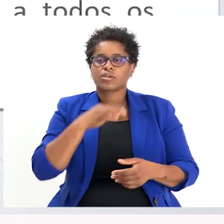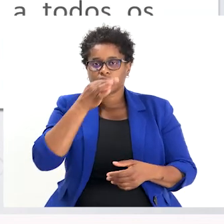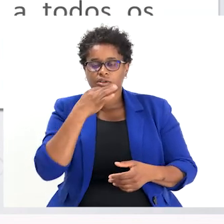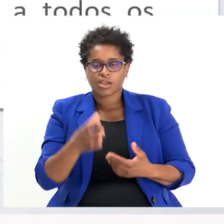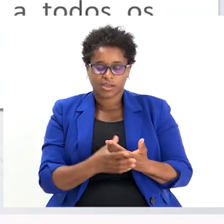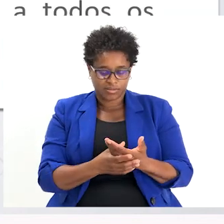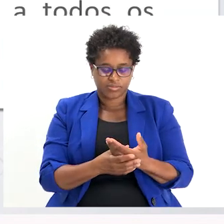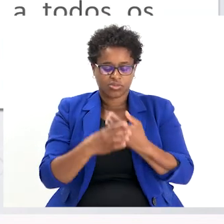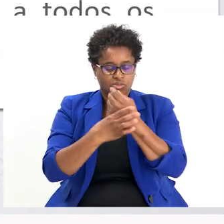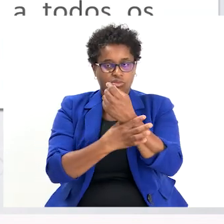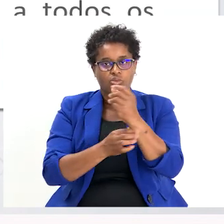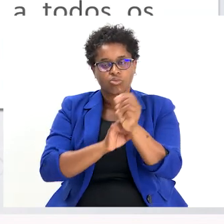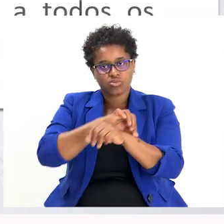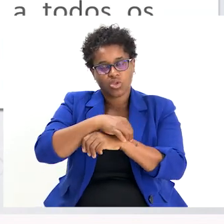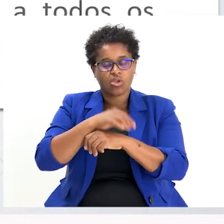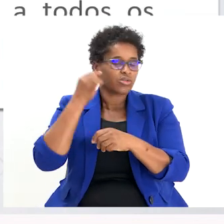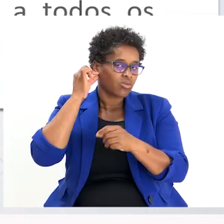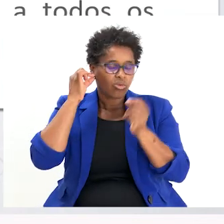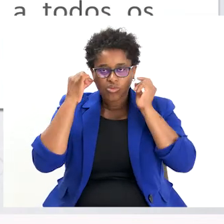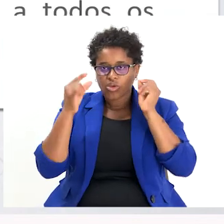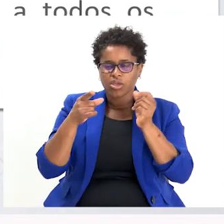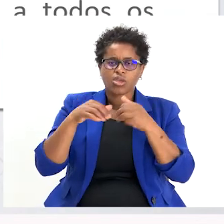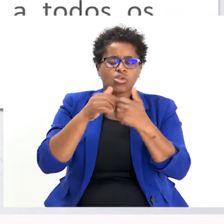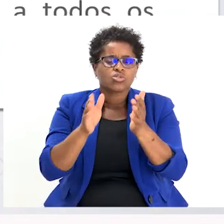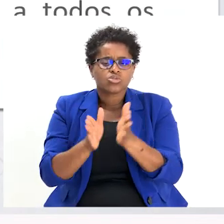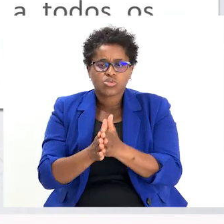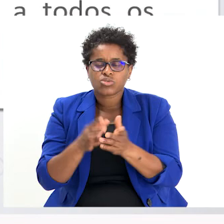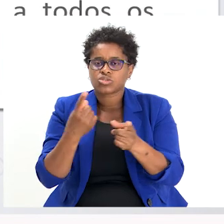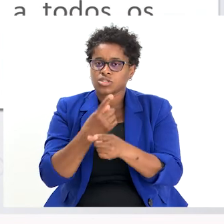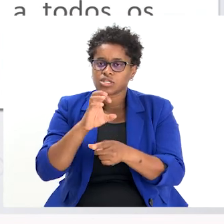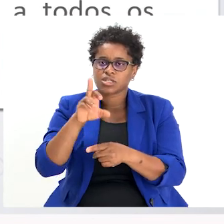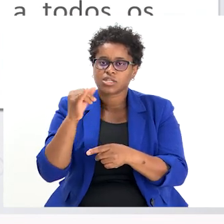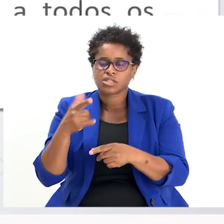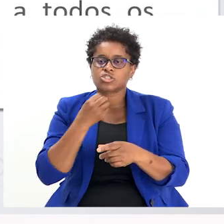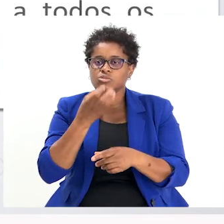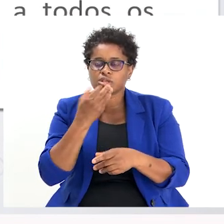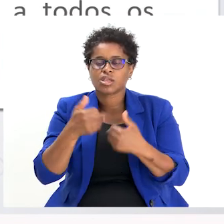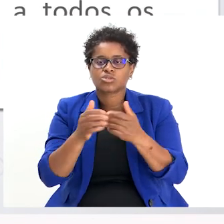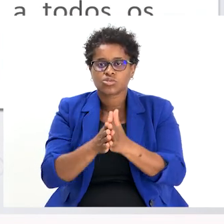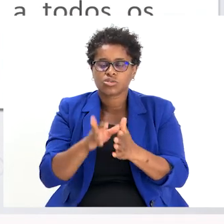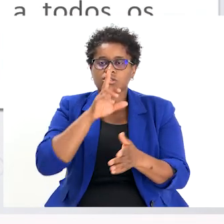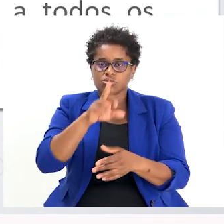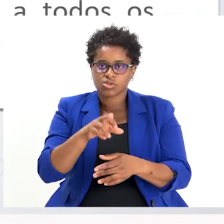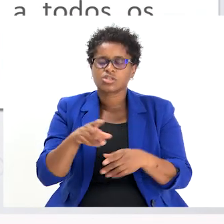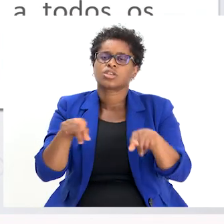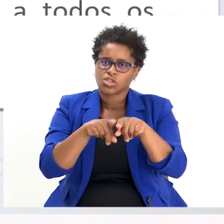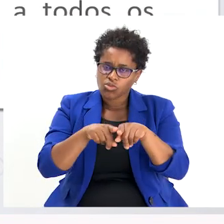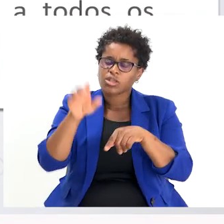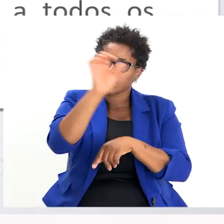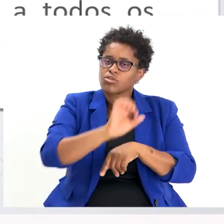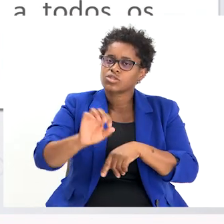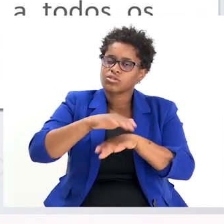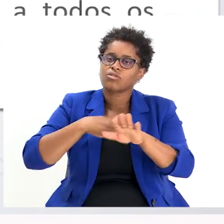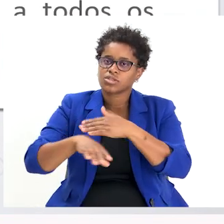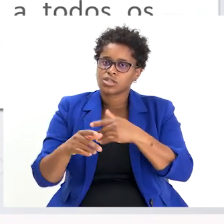a todos os critérios e justificar todas as respostas. A mesma coisa vocês vão fazer com